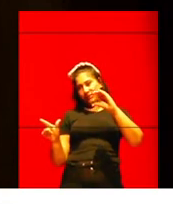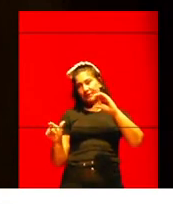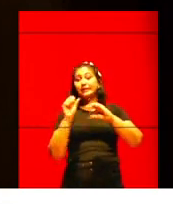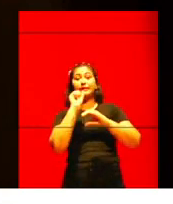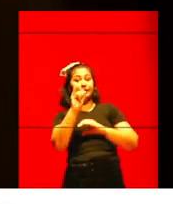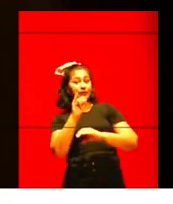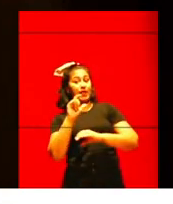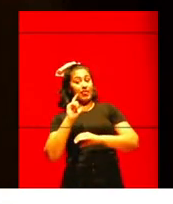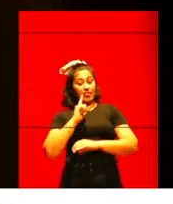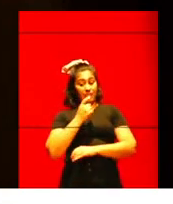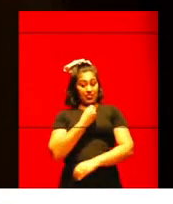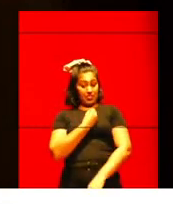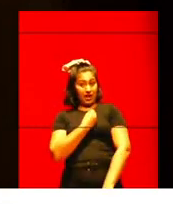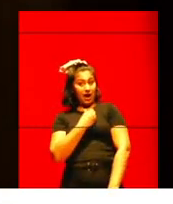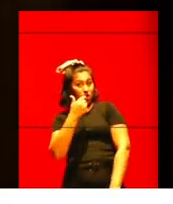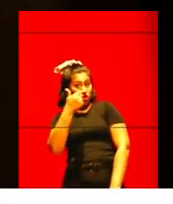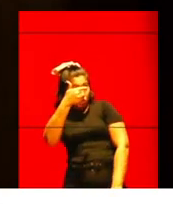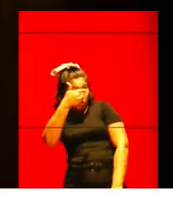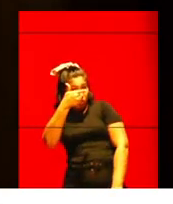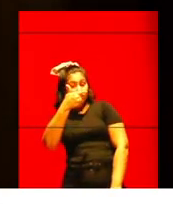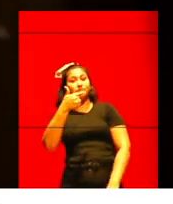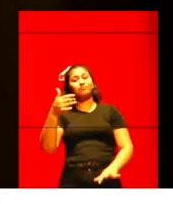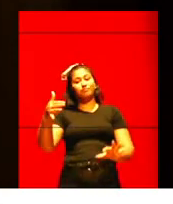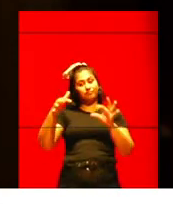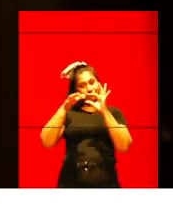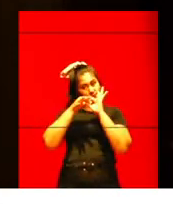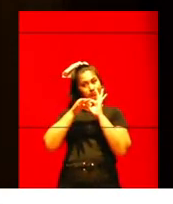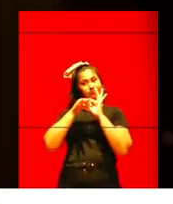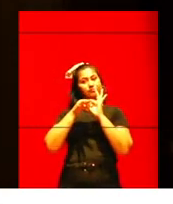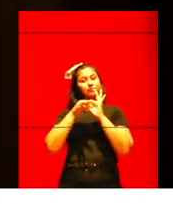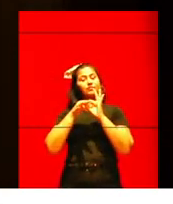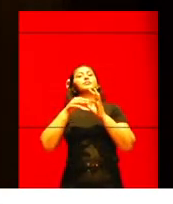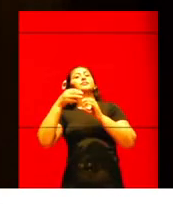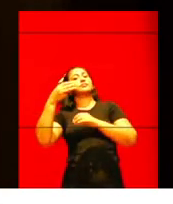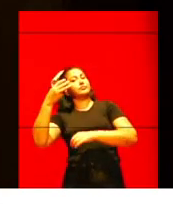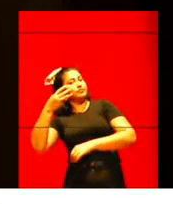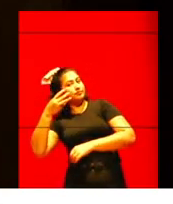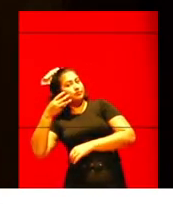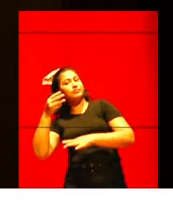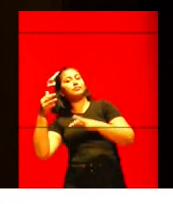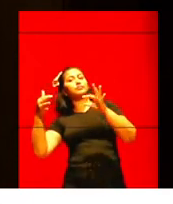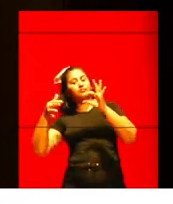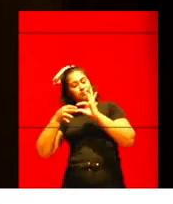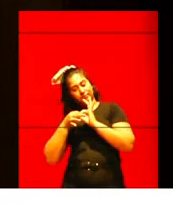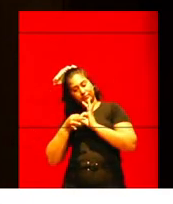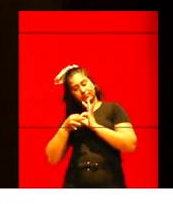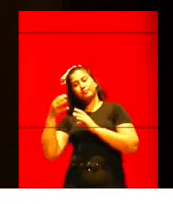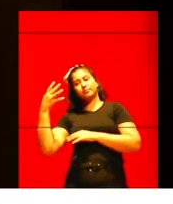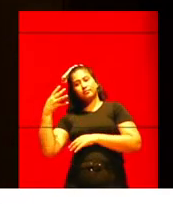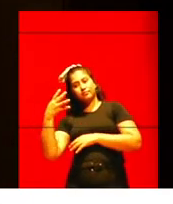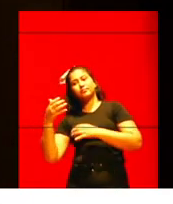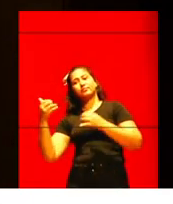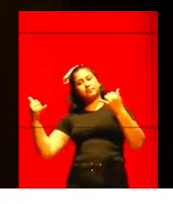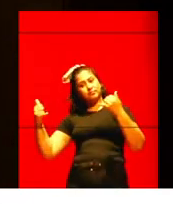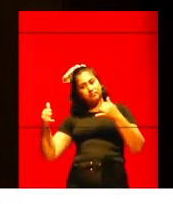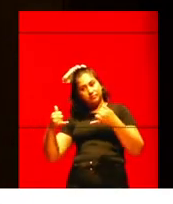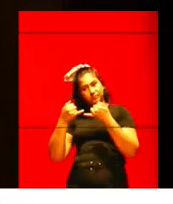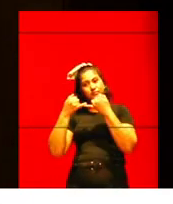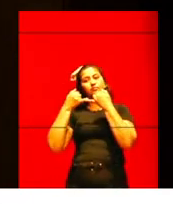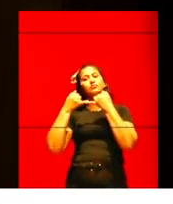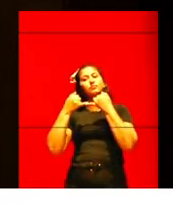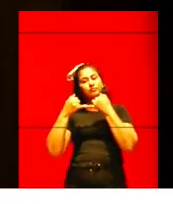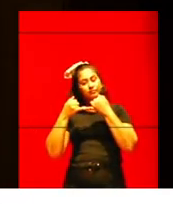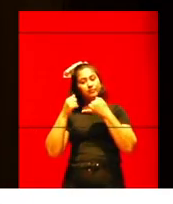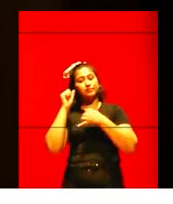quê? Se ele estiver ligado a 3, se estiver ligado a 4,